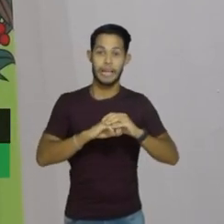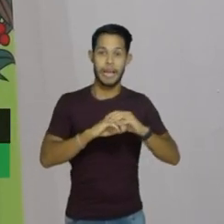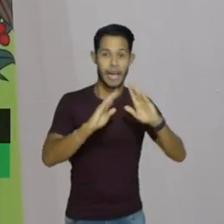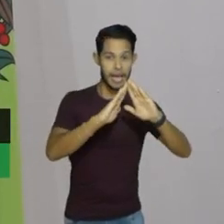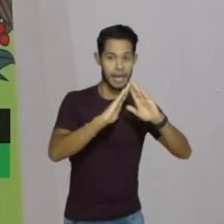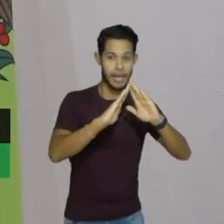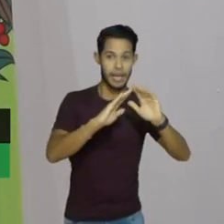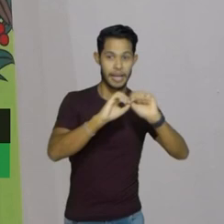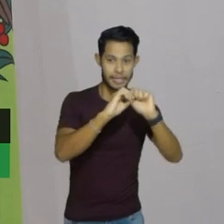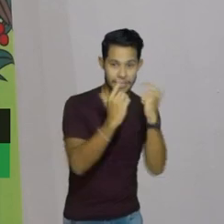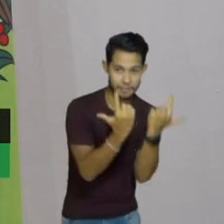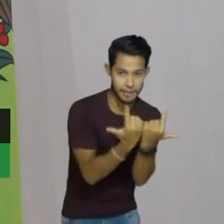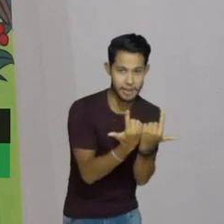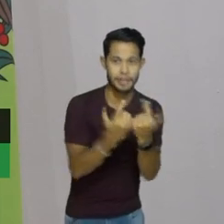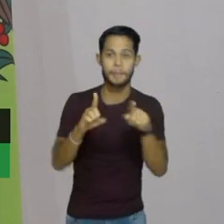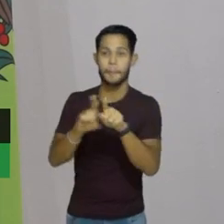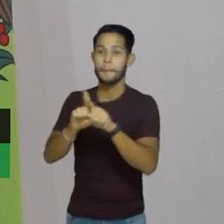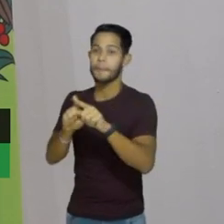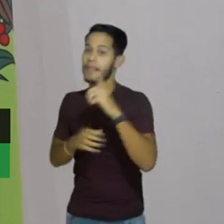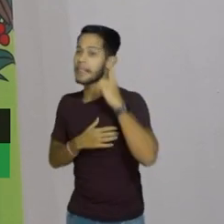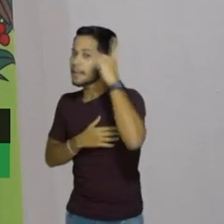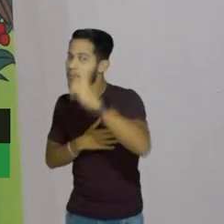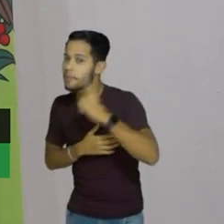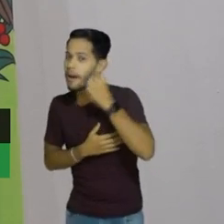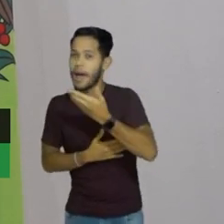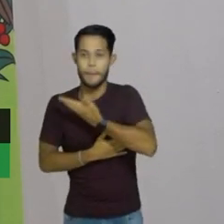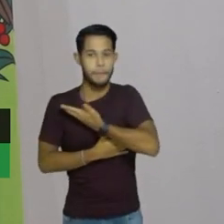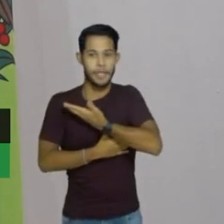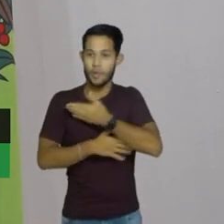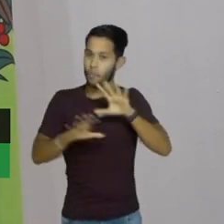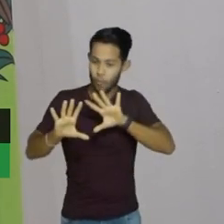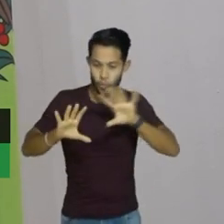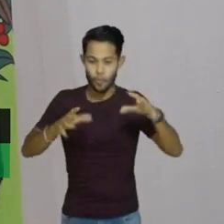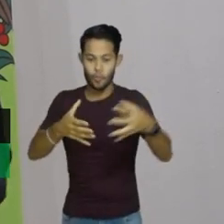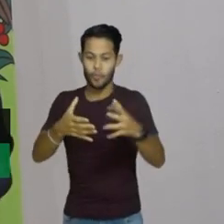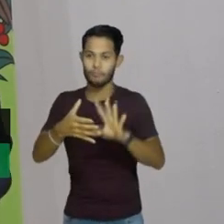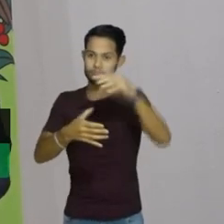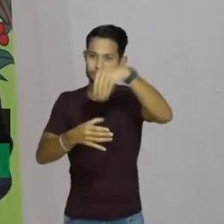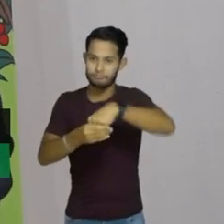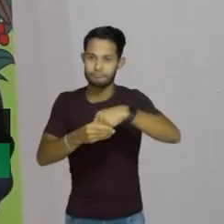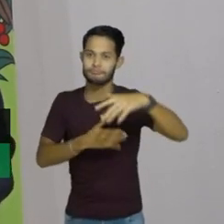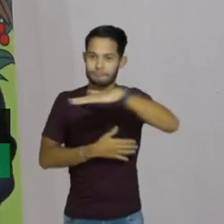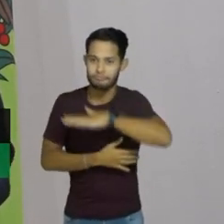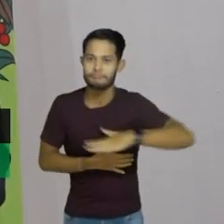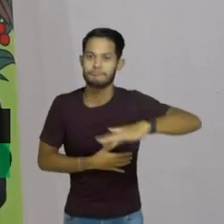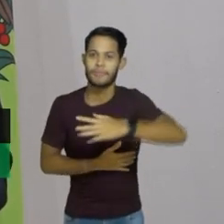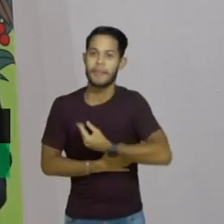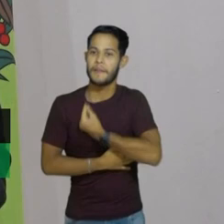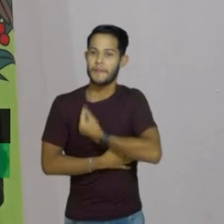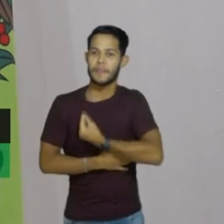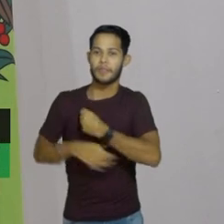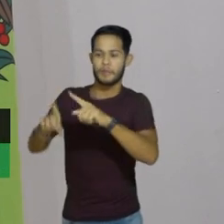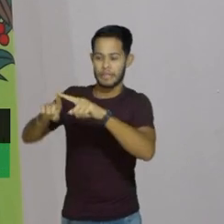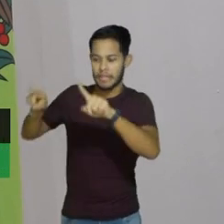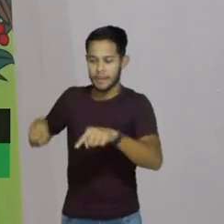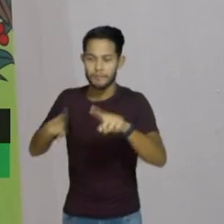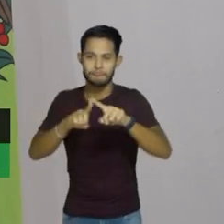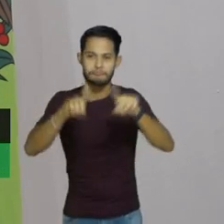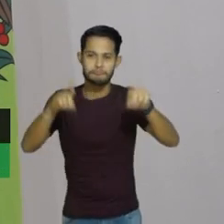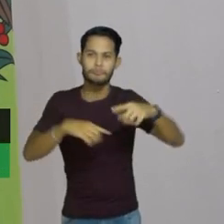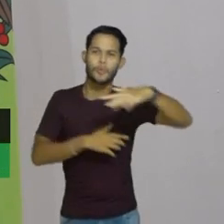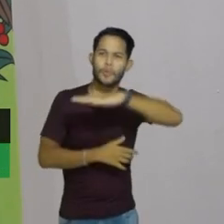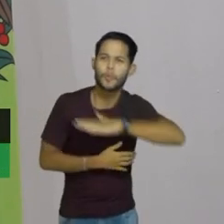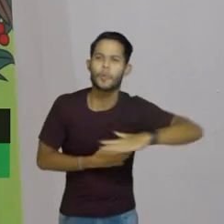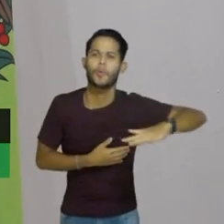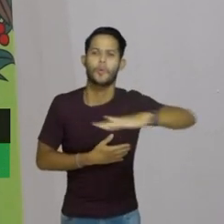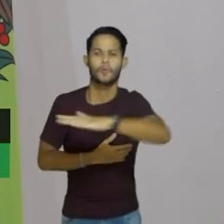colegas deputados, das colegas deputadas, a toda a equipe da Escola Legislativa que se faz aqui presente, servidoras e servidores altamente comprometidos com o papel